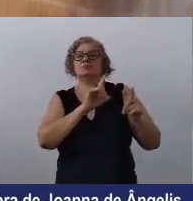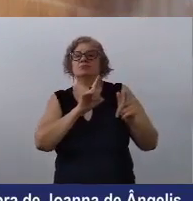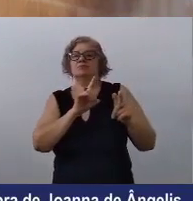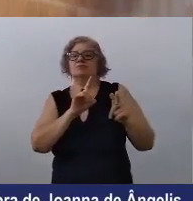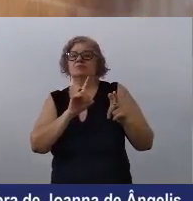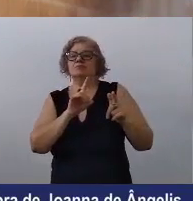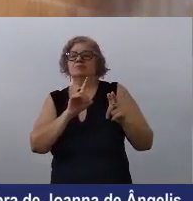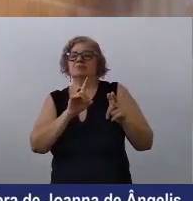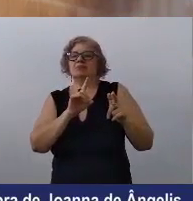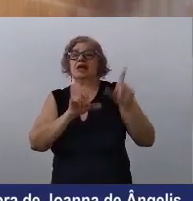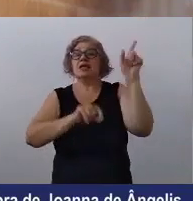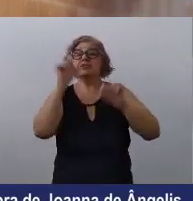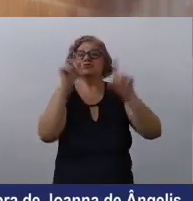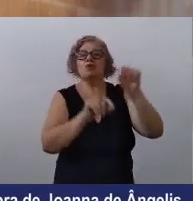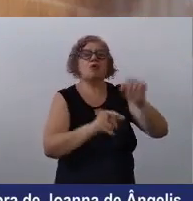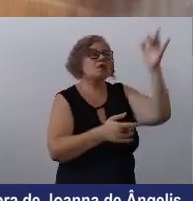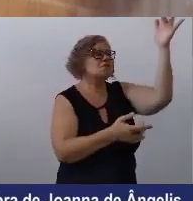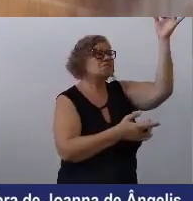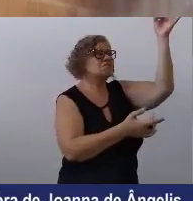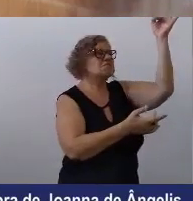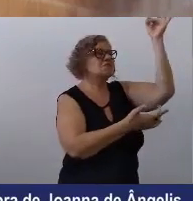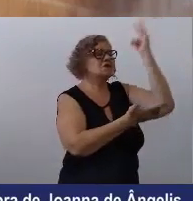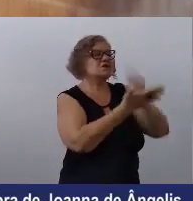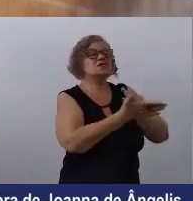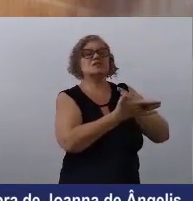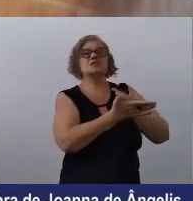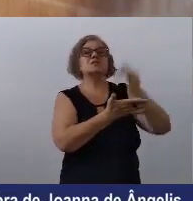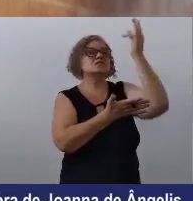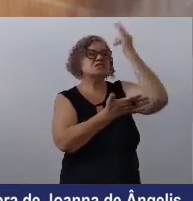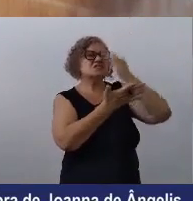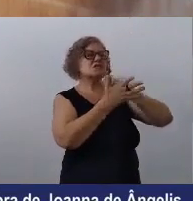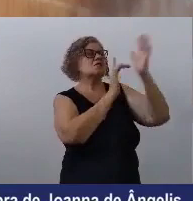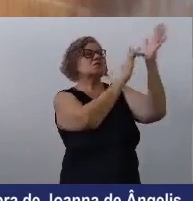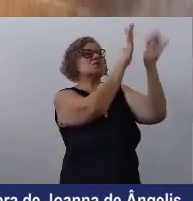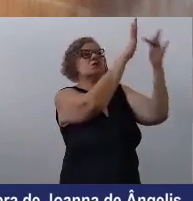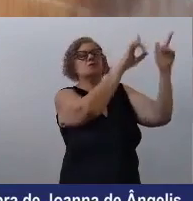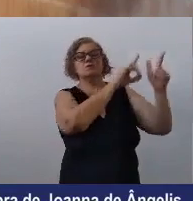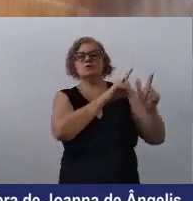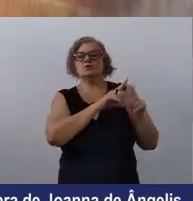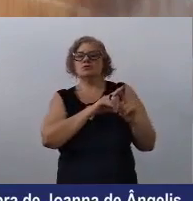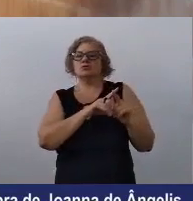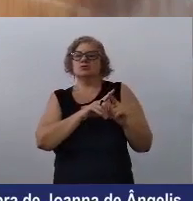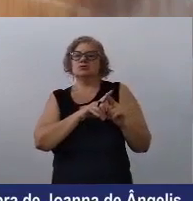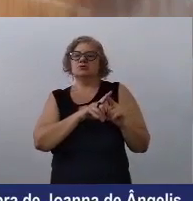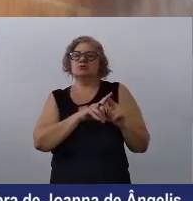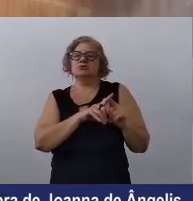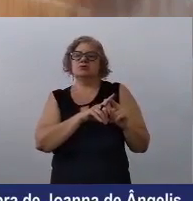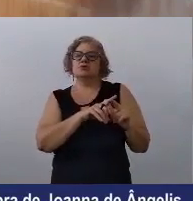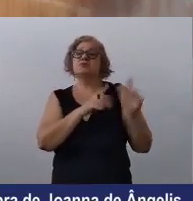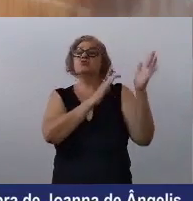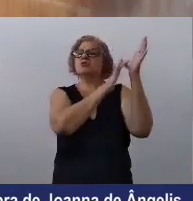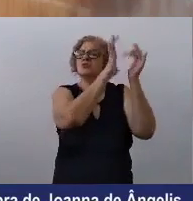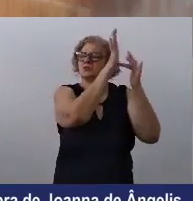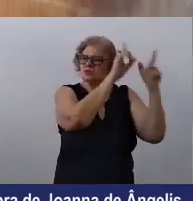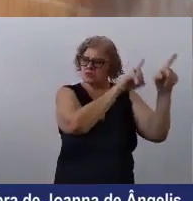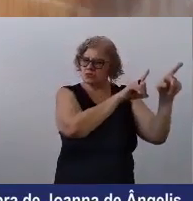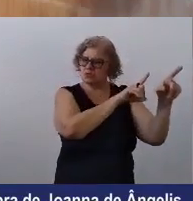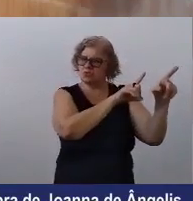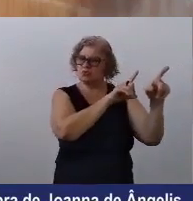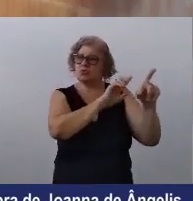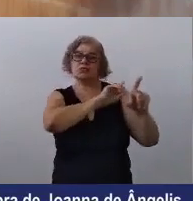Ela olha então para o filho e diz: cala-te, meu filho. Jesus, que era puro, não se negou ao